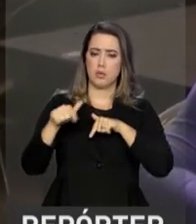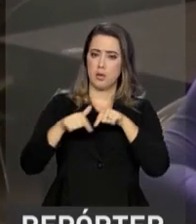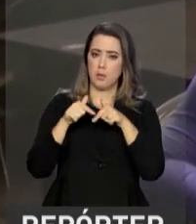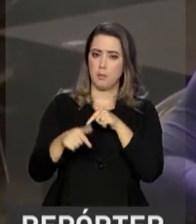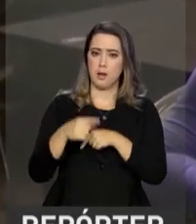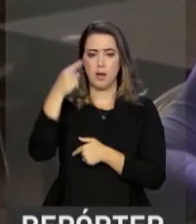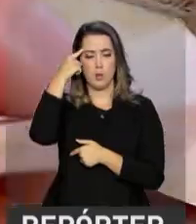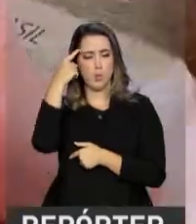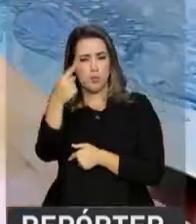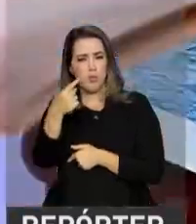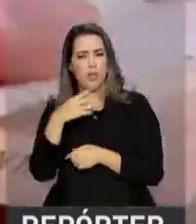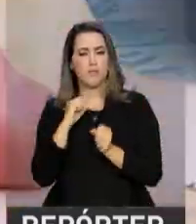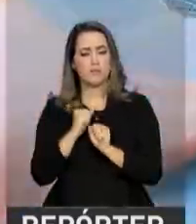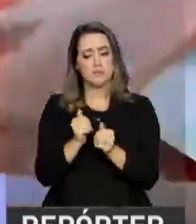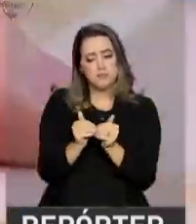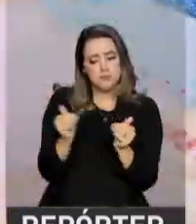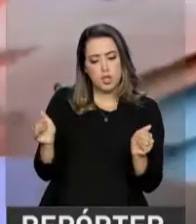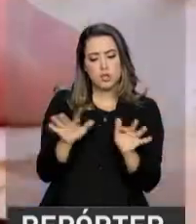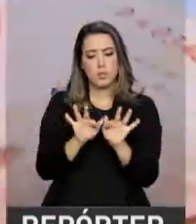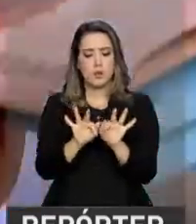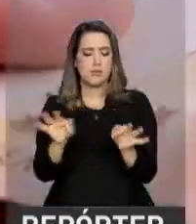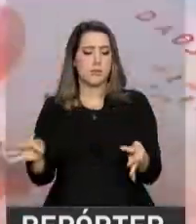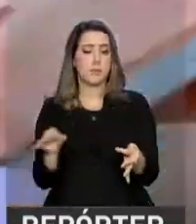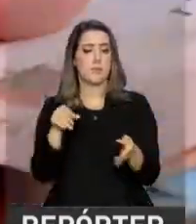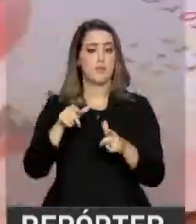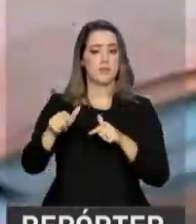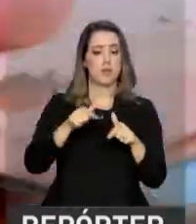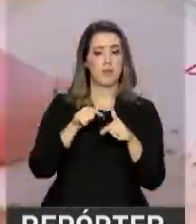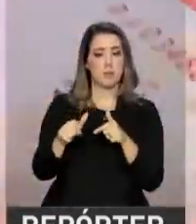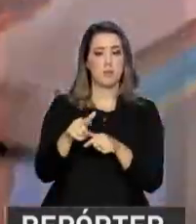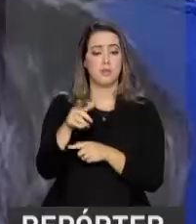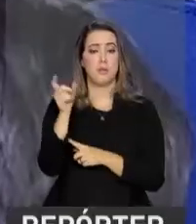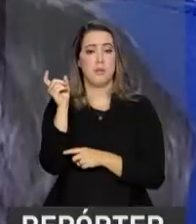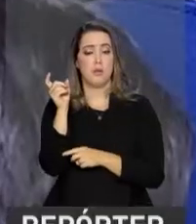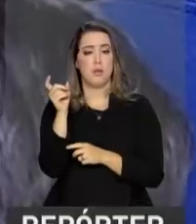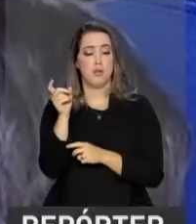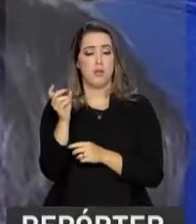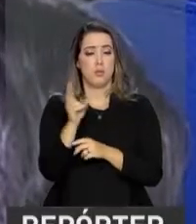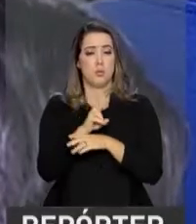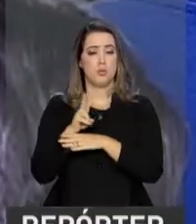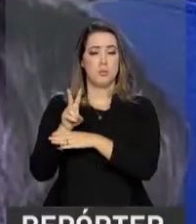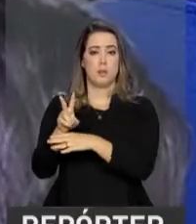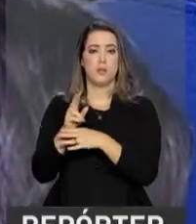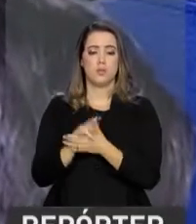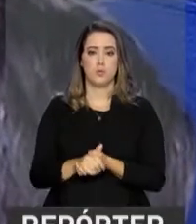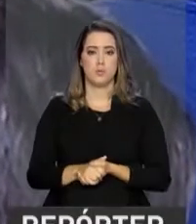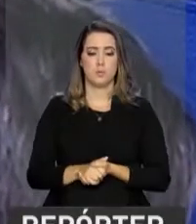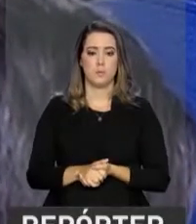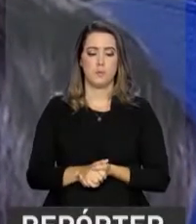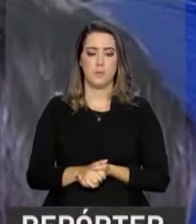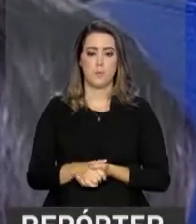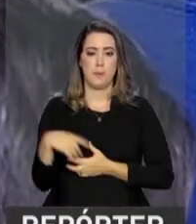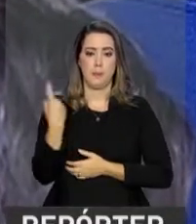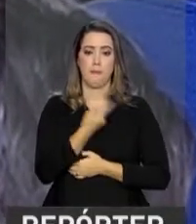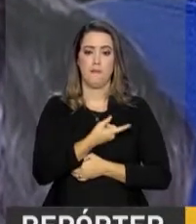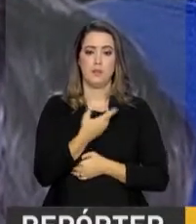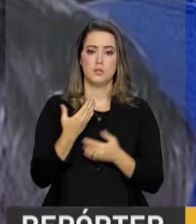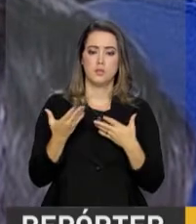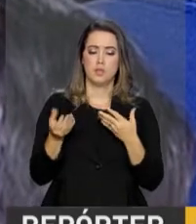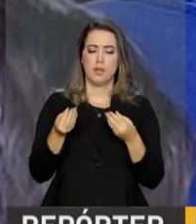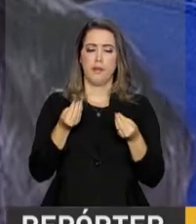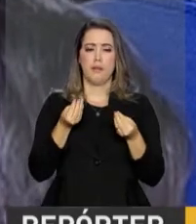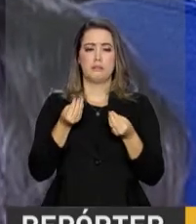possam ampliar simplificar e agilizar o crédito é uma tentativa de mapear as possibilidade